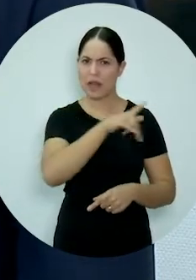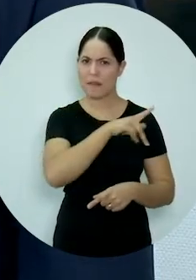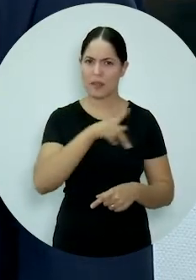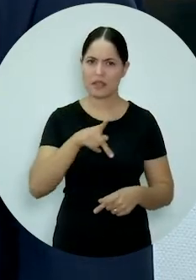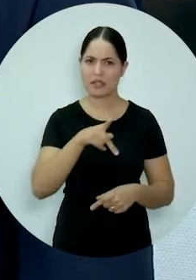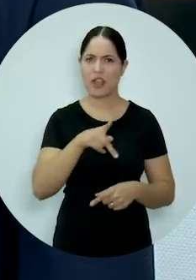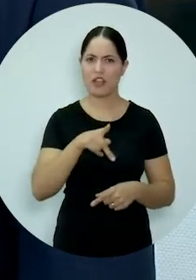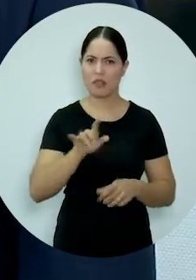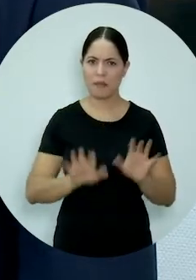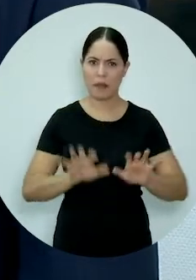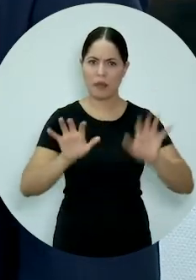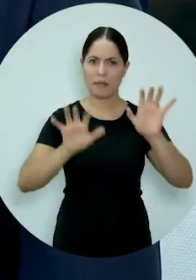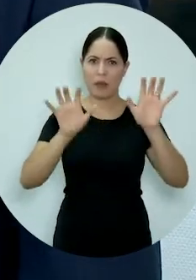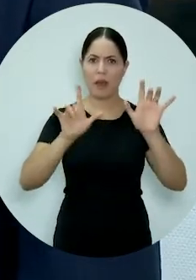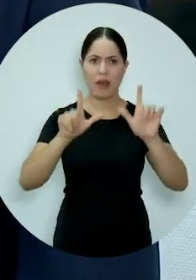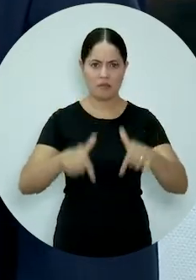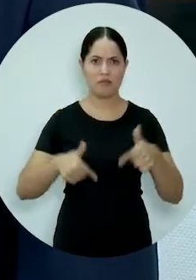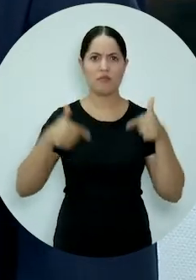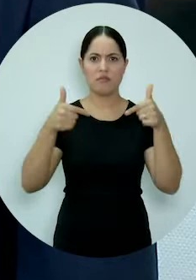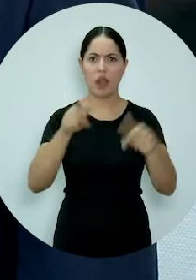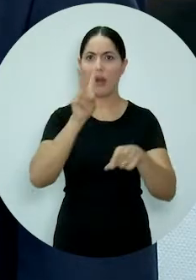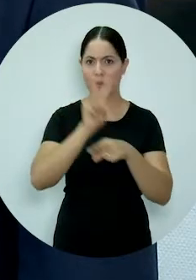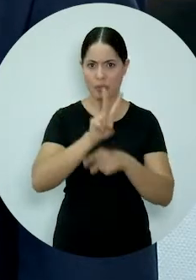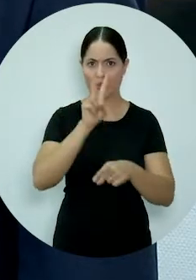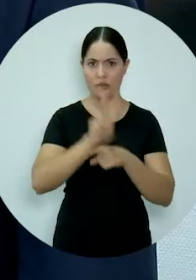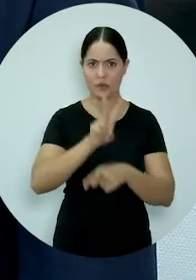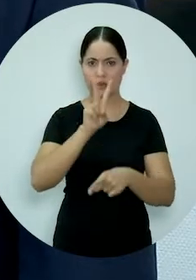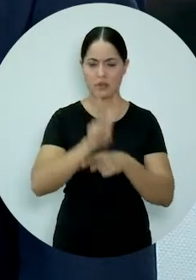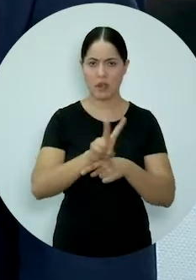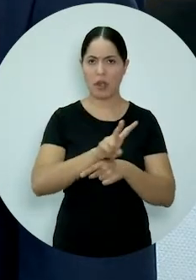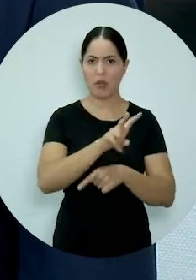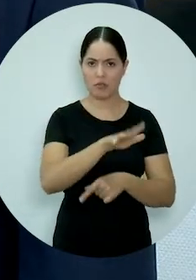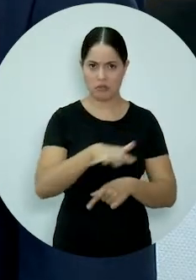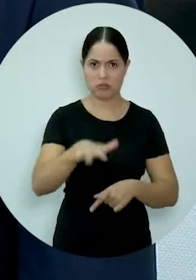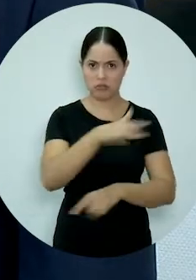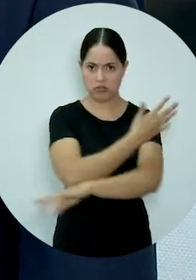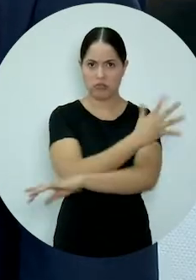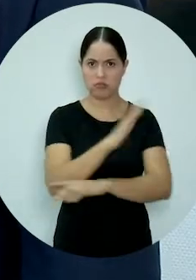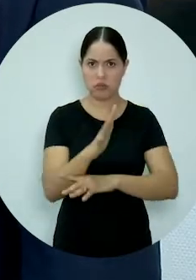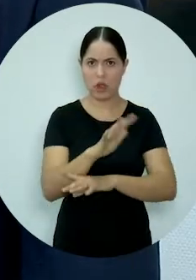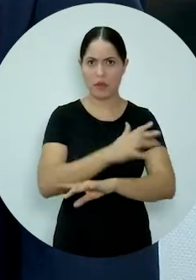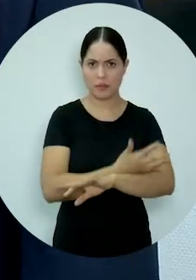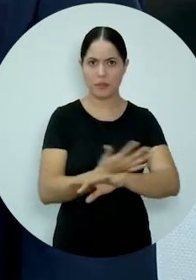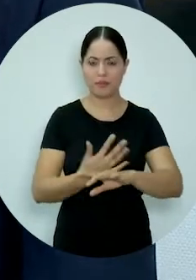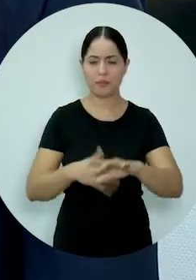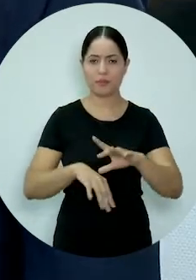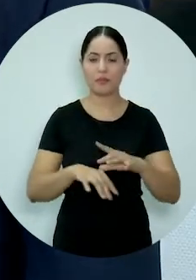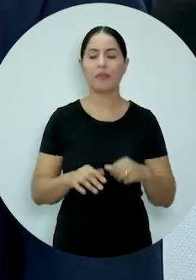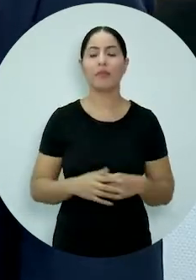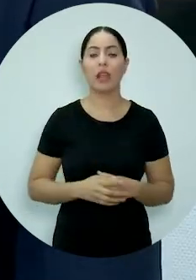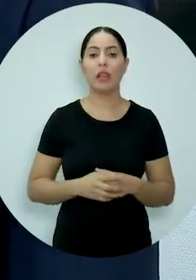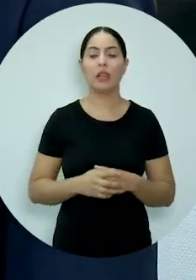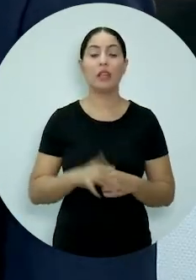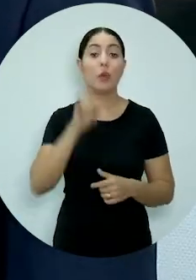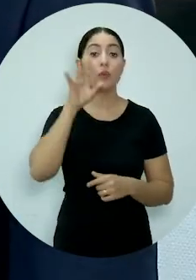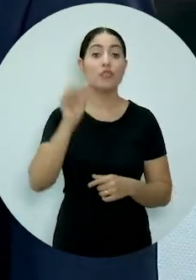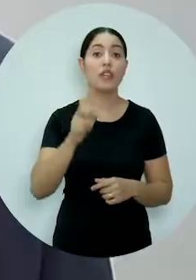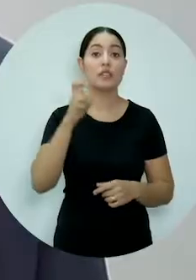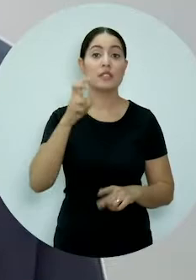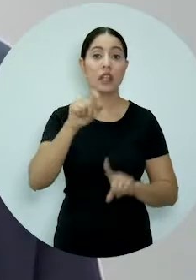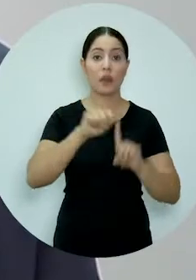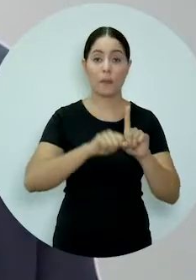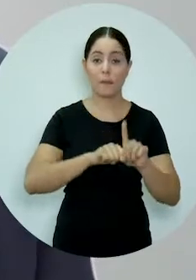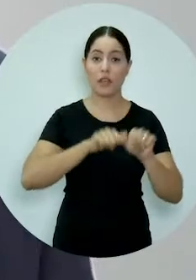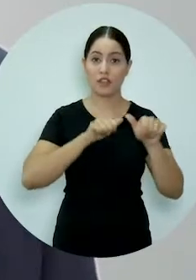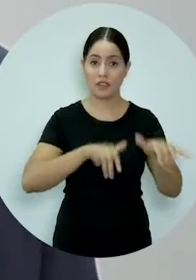presidentes das seccionais, se unem para ações de preservação, ações do meio ambiente? estamos chegando agora no próximo 5 de setembro,